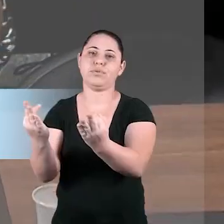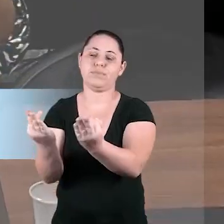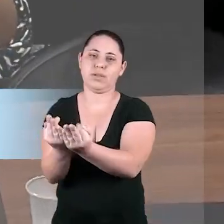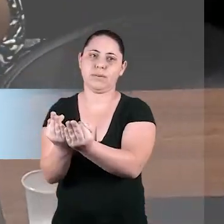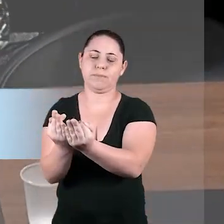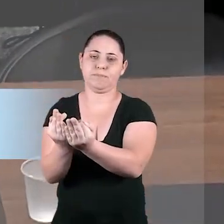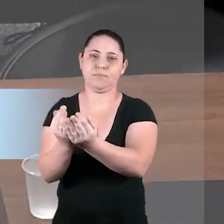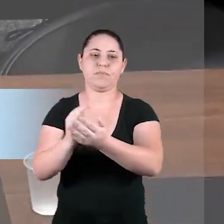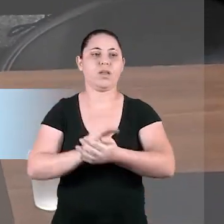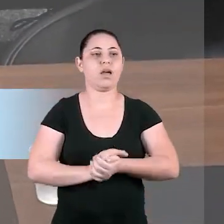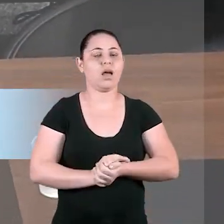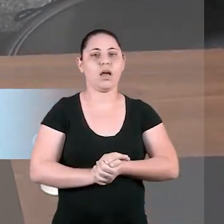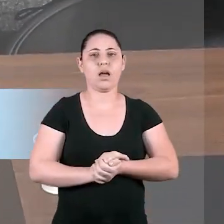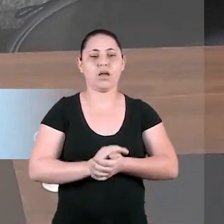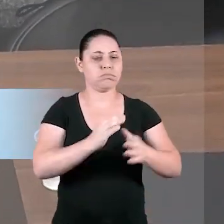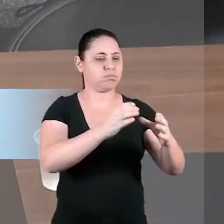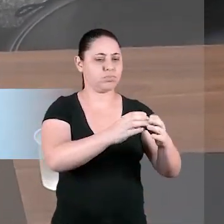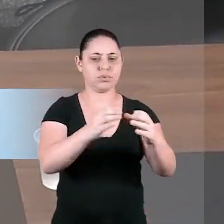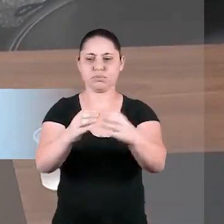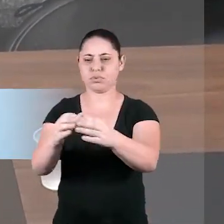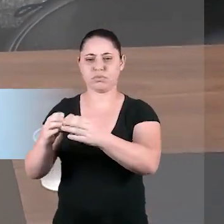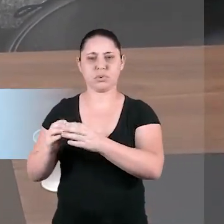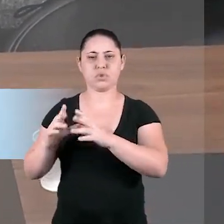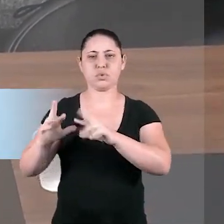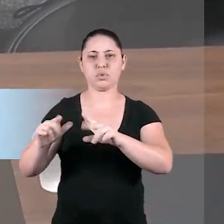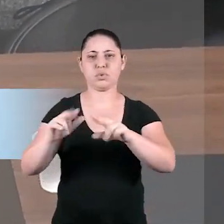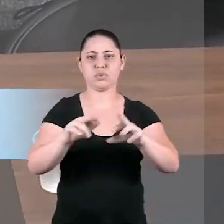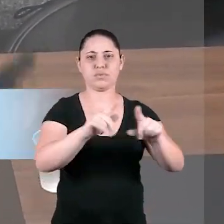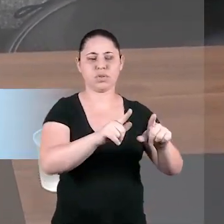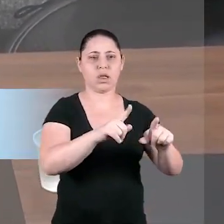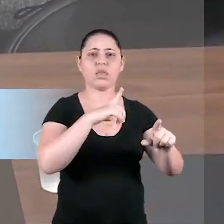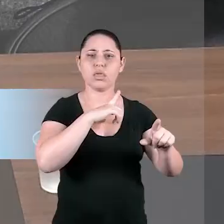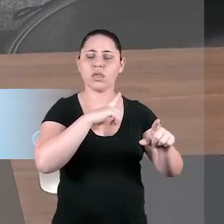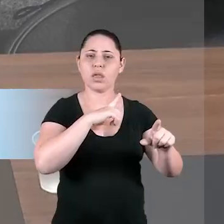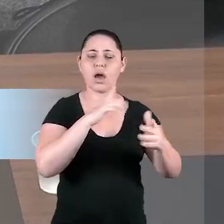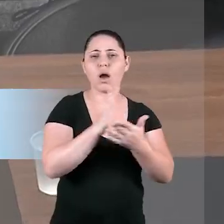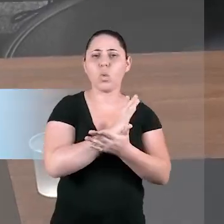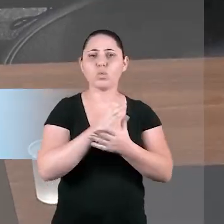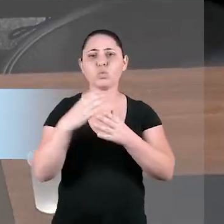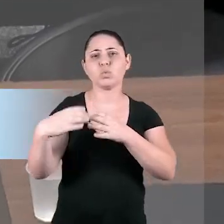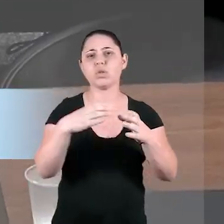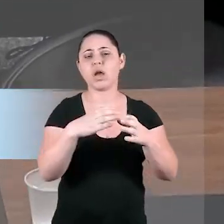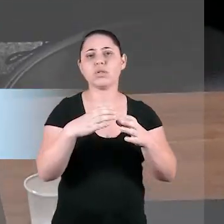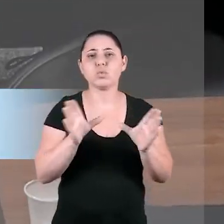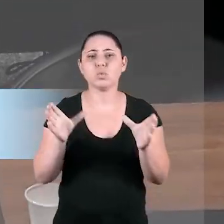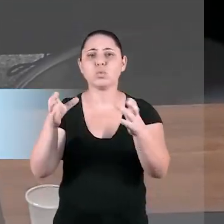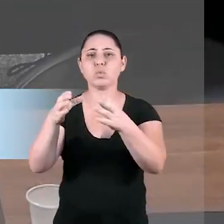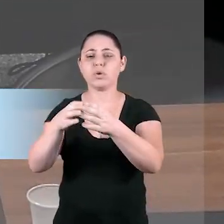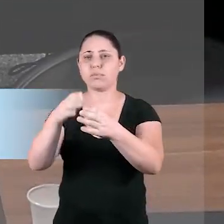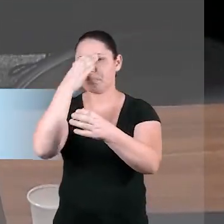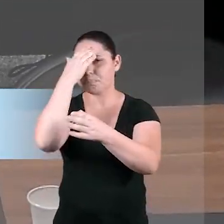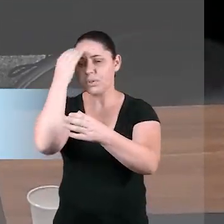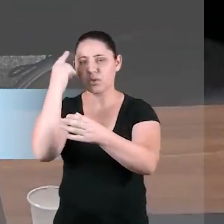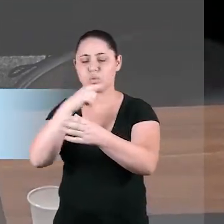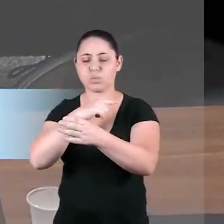jeito. Então, tem uns que dão atendimento uma semana depois, montam os grupos de enlutados. Então, tem todo esse